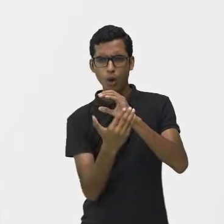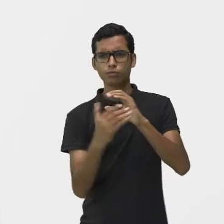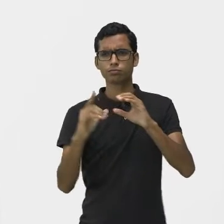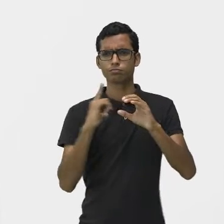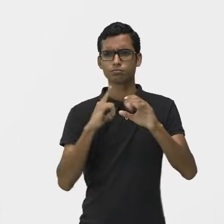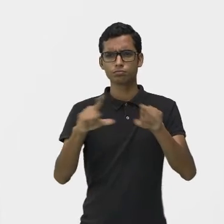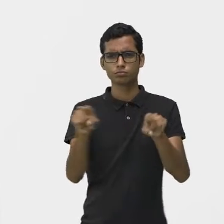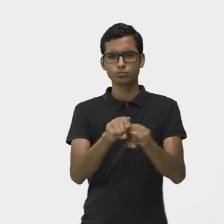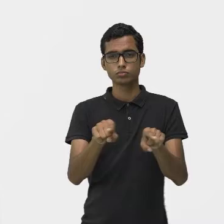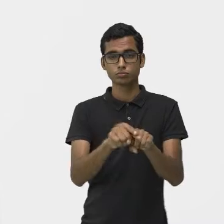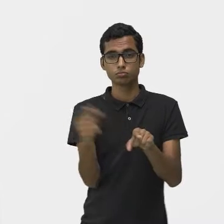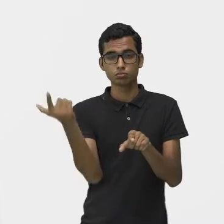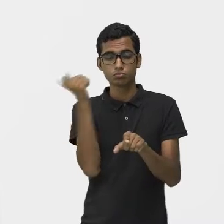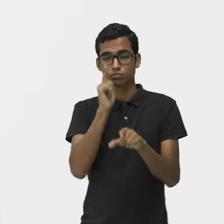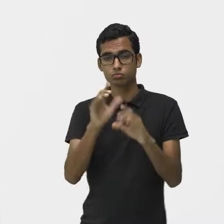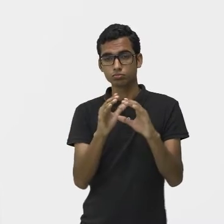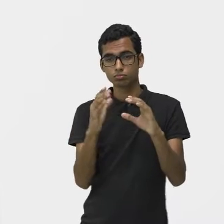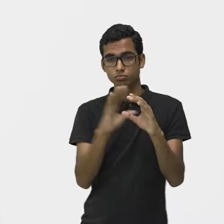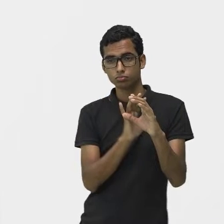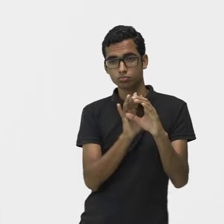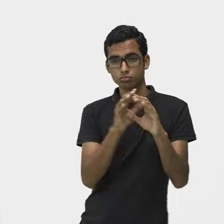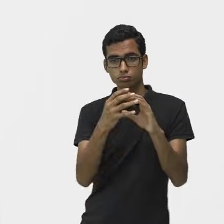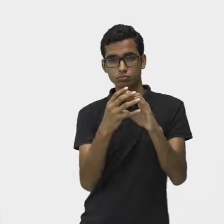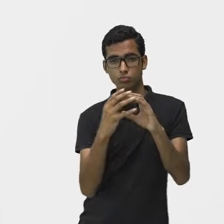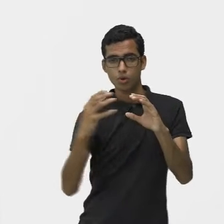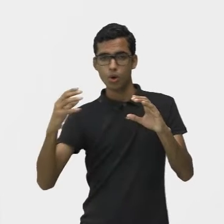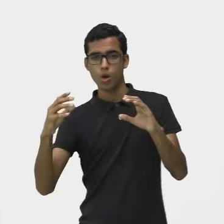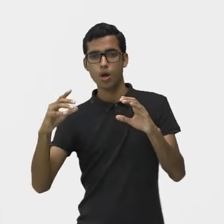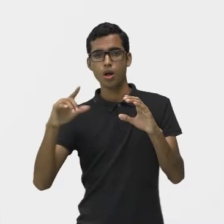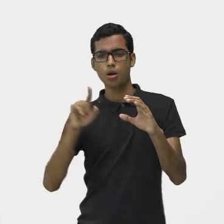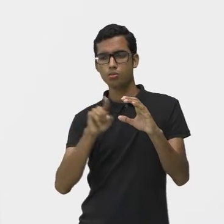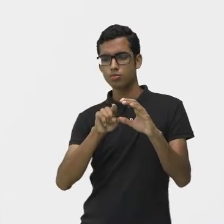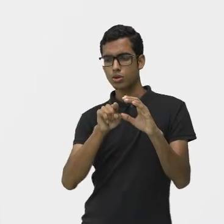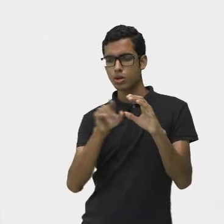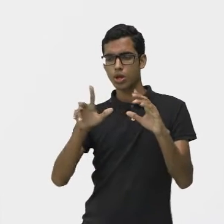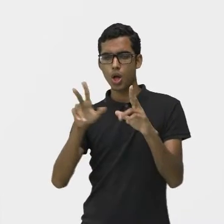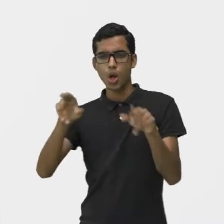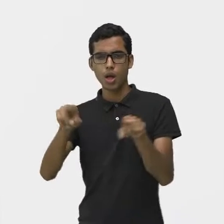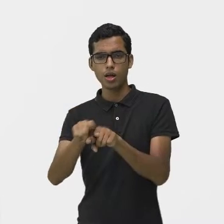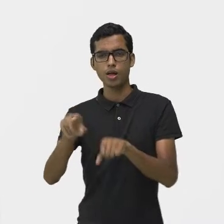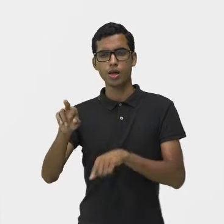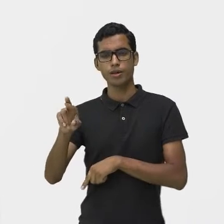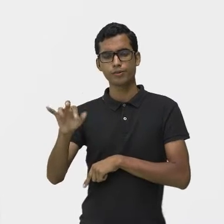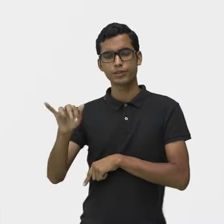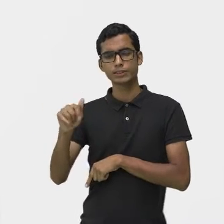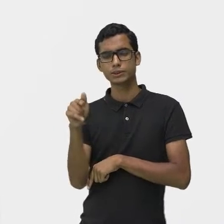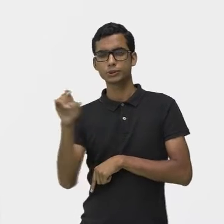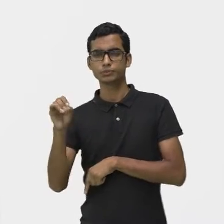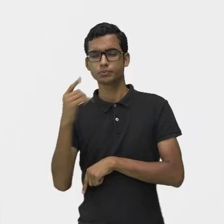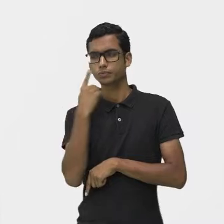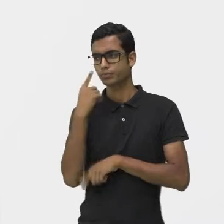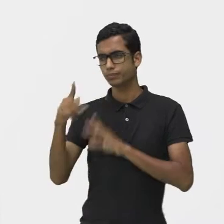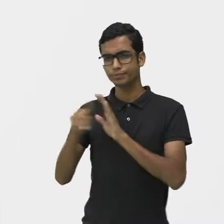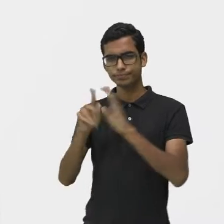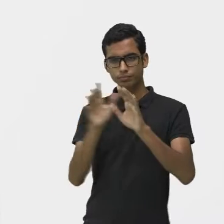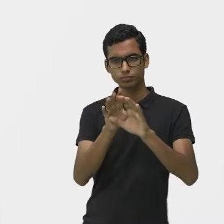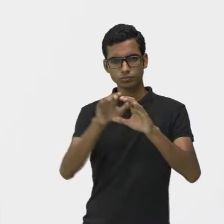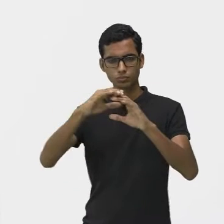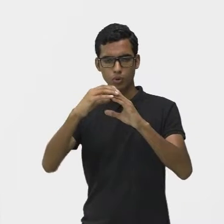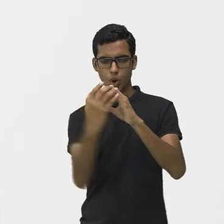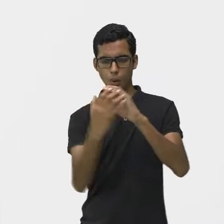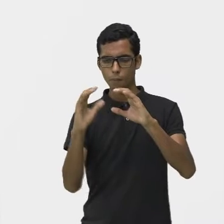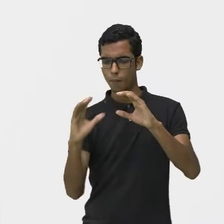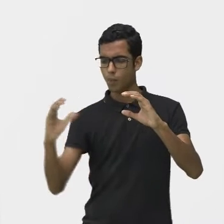um alto poder de reflexão. É a definição para um espelho. Então, o espelho esférico,